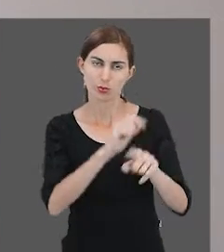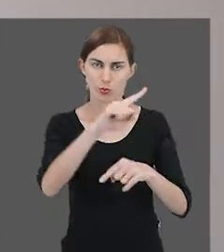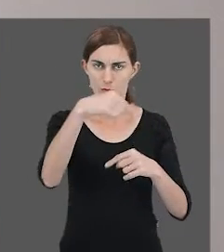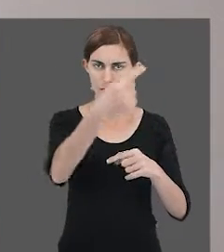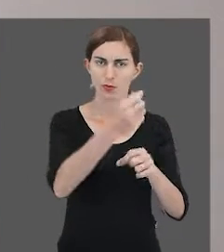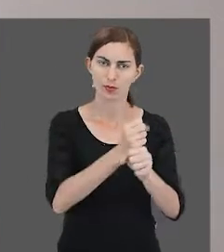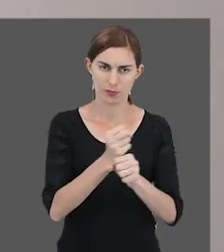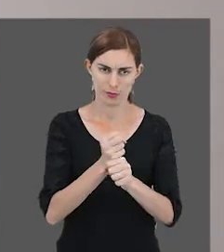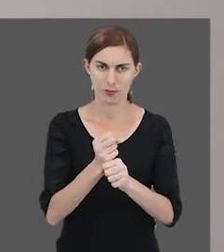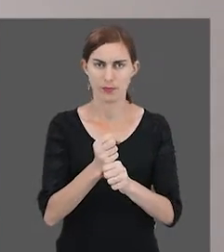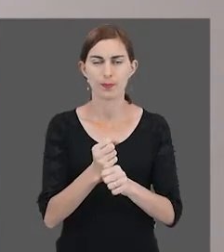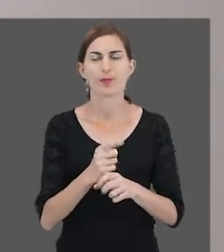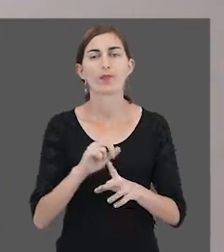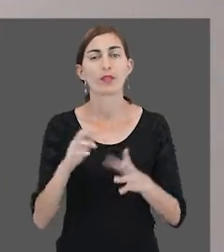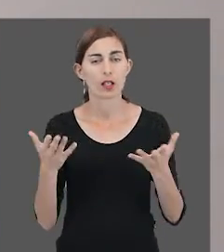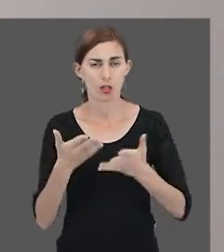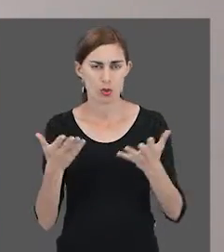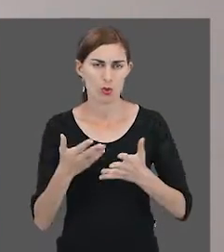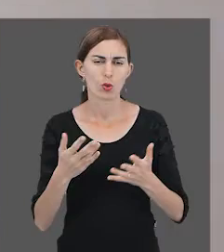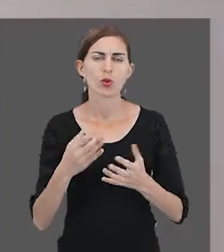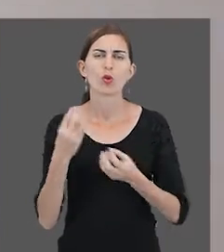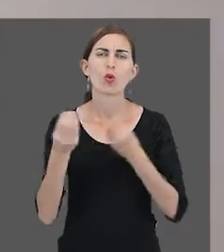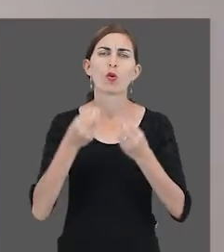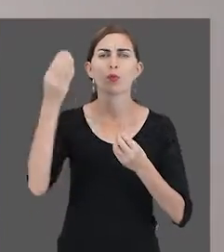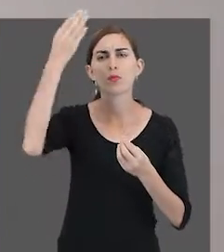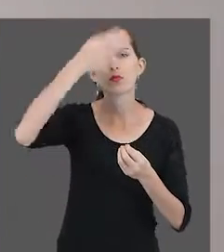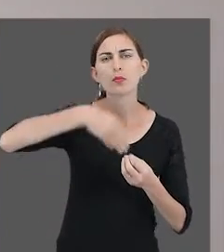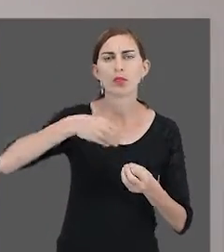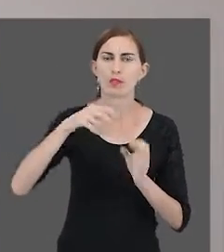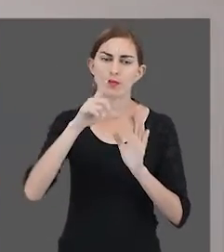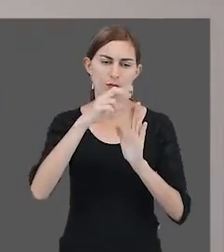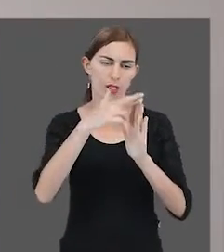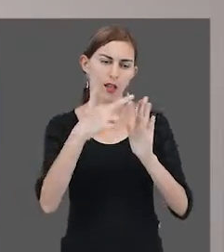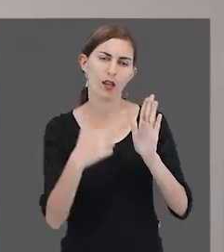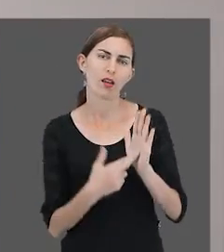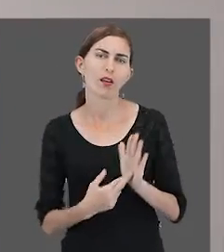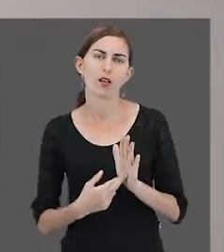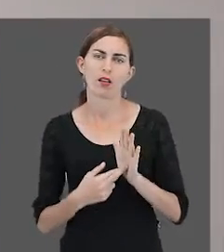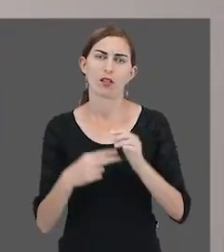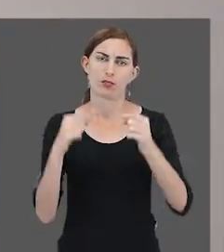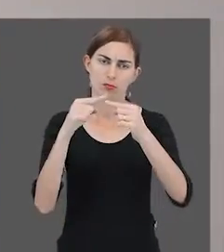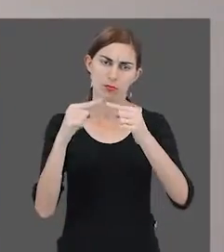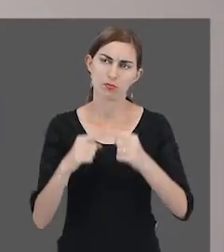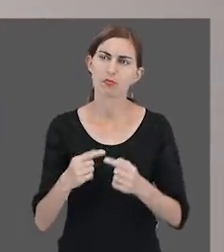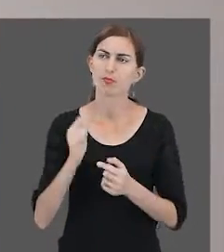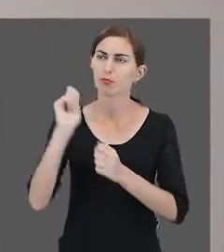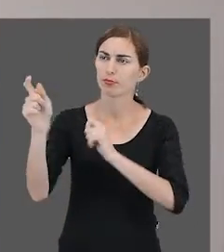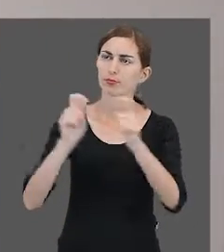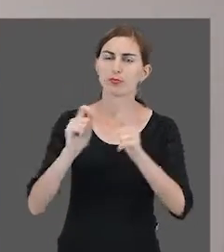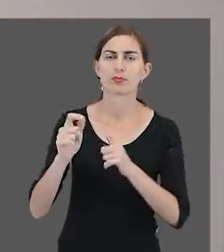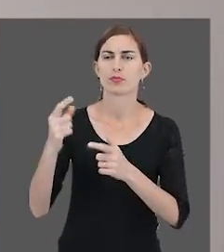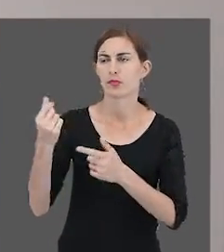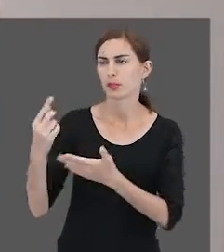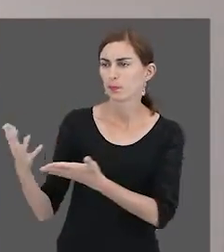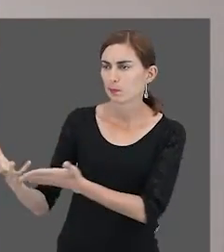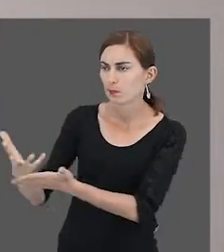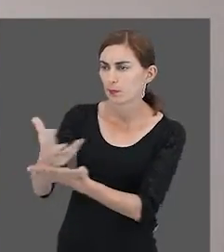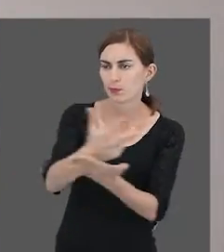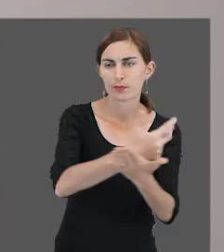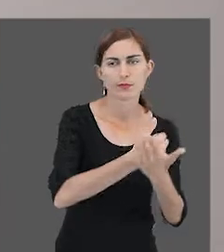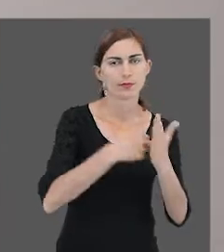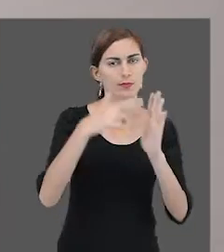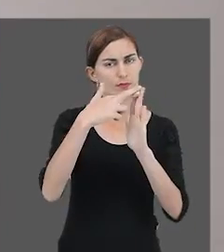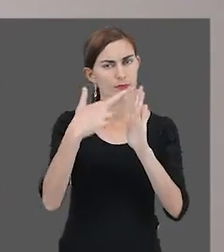falar sobre a prestação de contas do Fundeb. Sim, tem regras de aplicação, tem regras de arrecadação, mas e quem